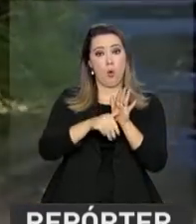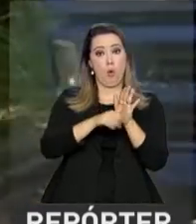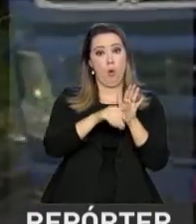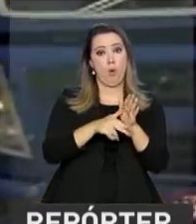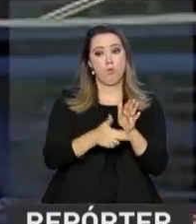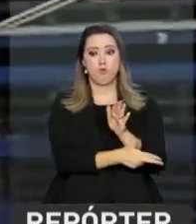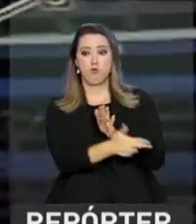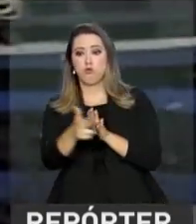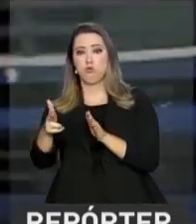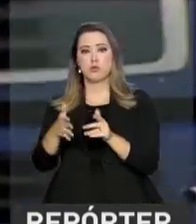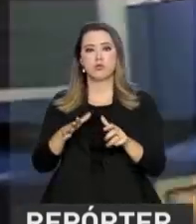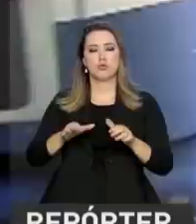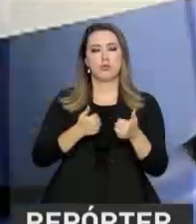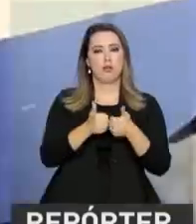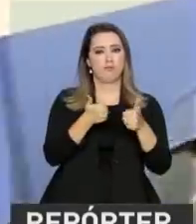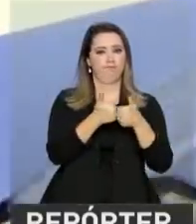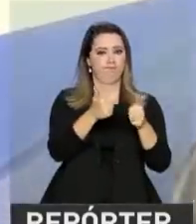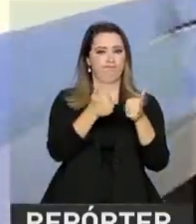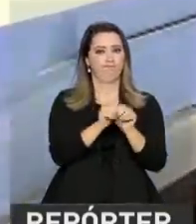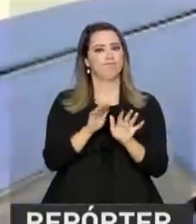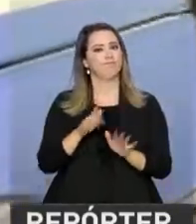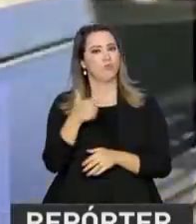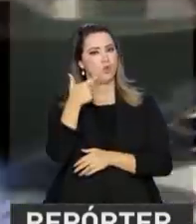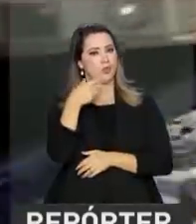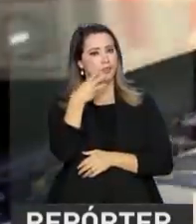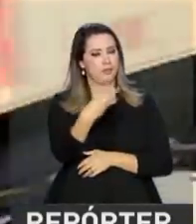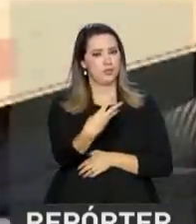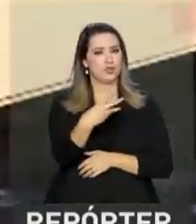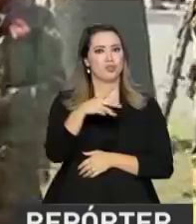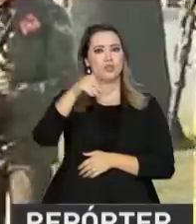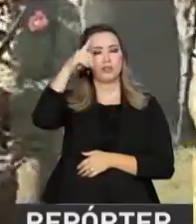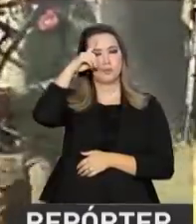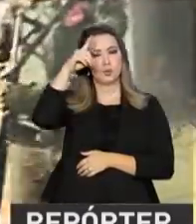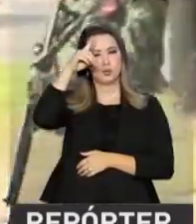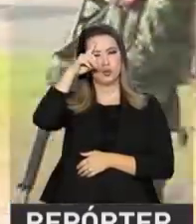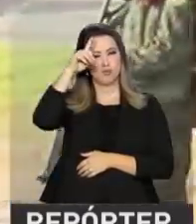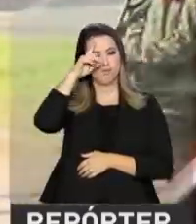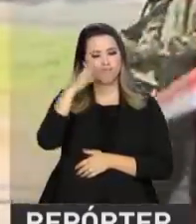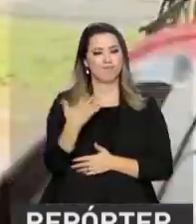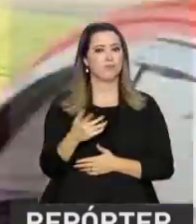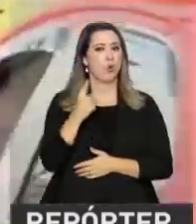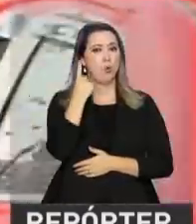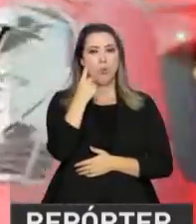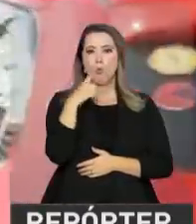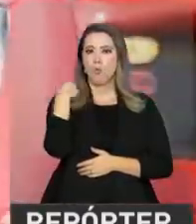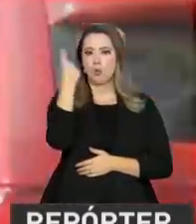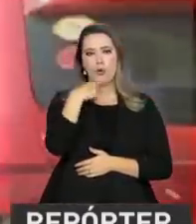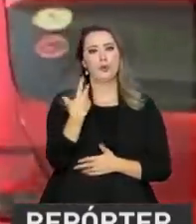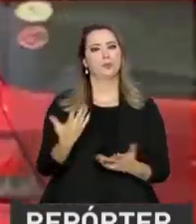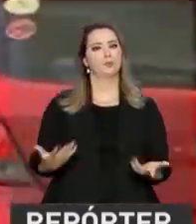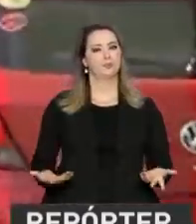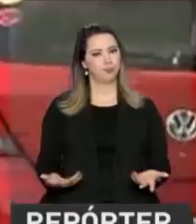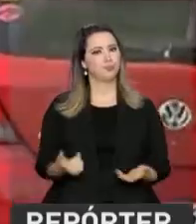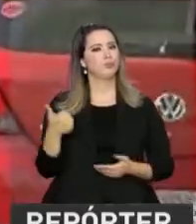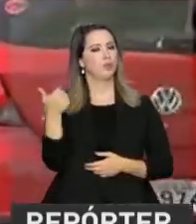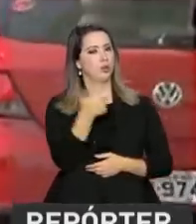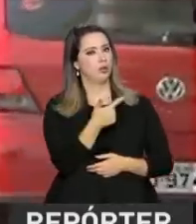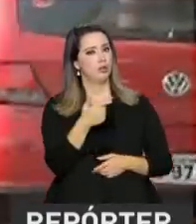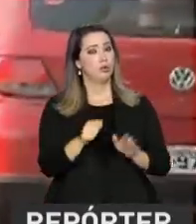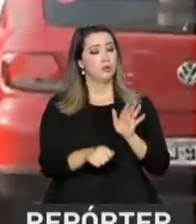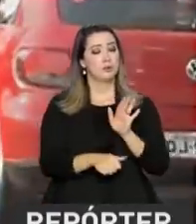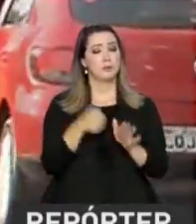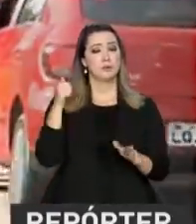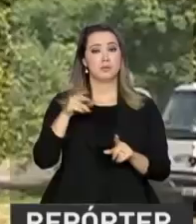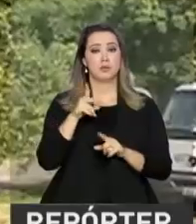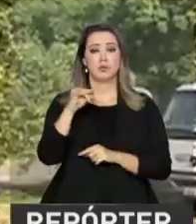registra atualmente média de 23 casos por dia praticamente um por hora nos 12 primeiros dias